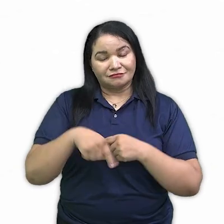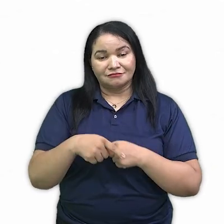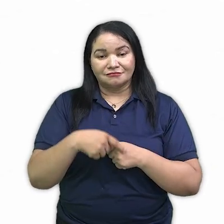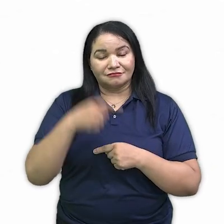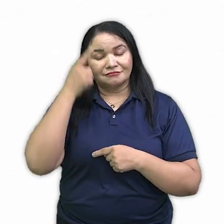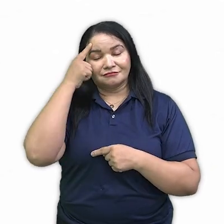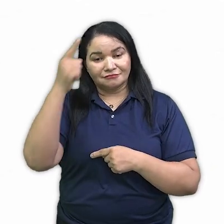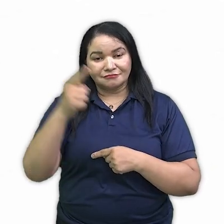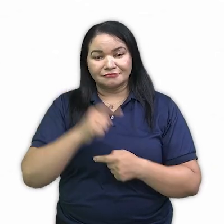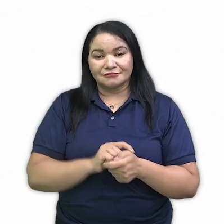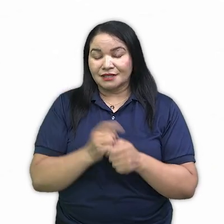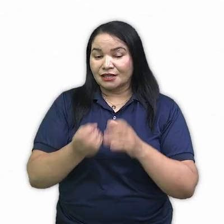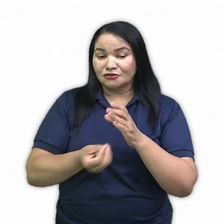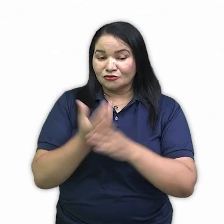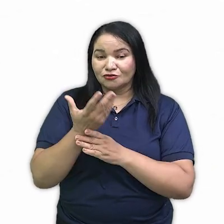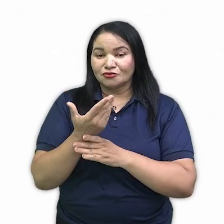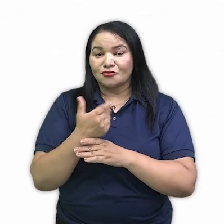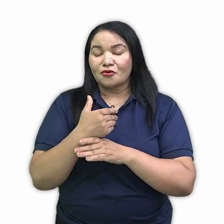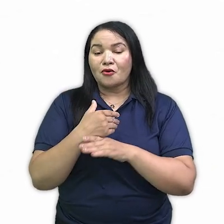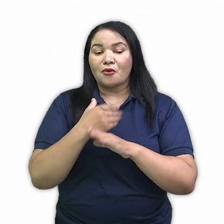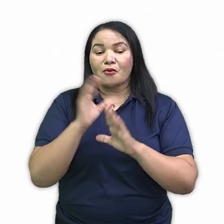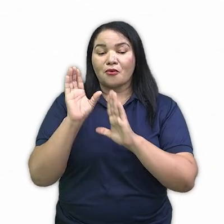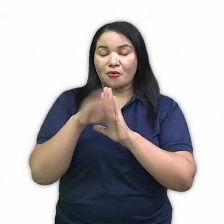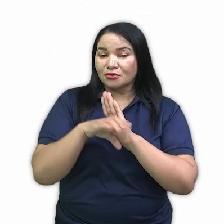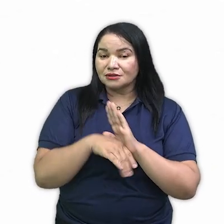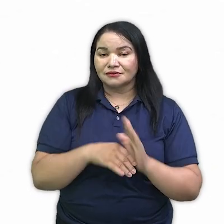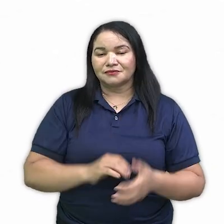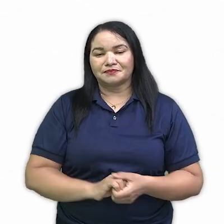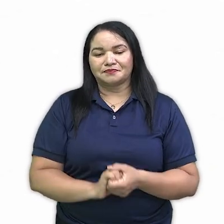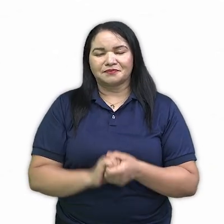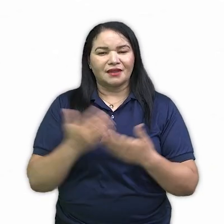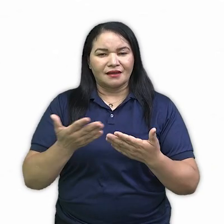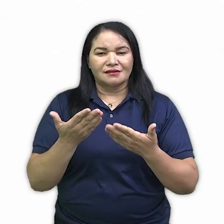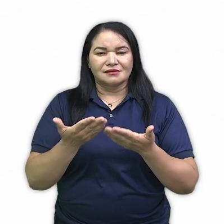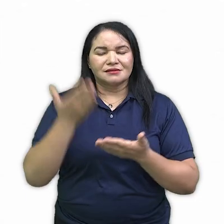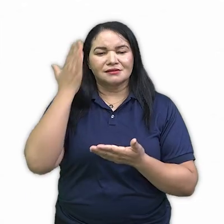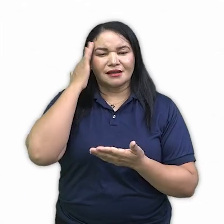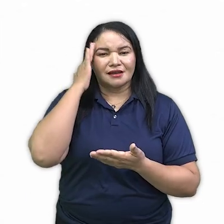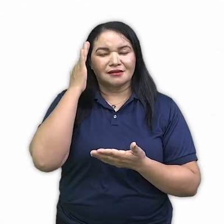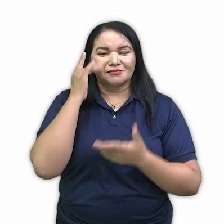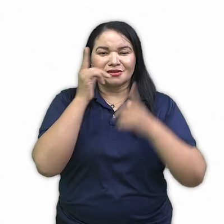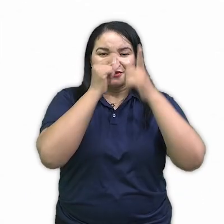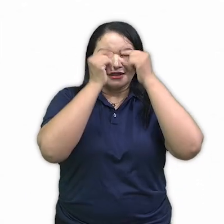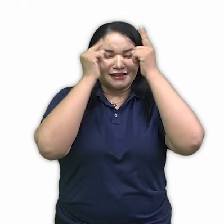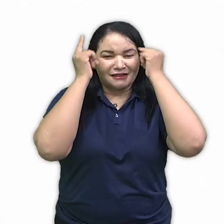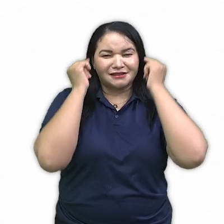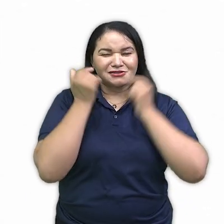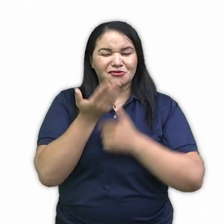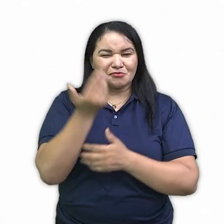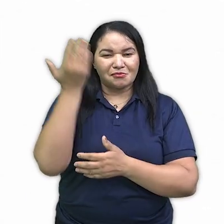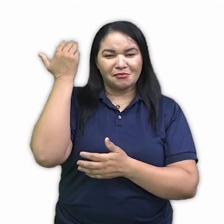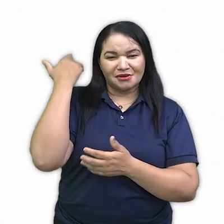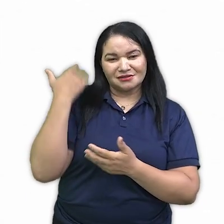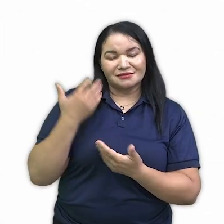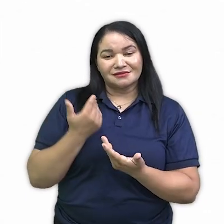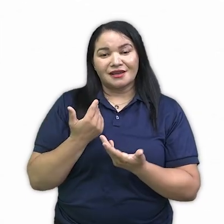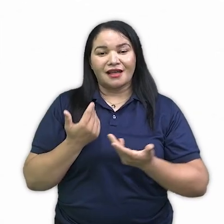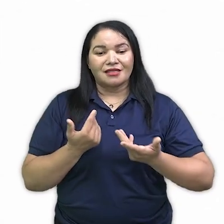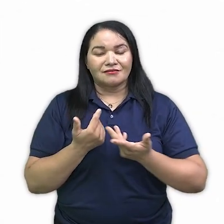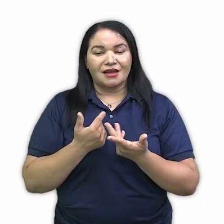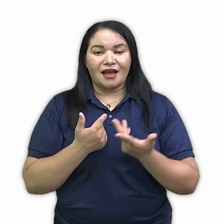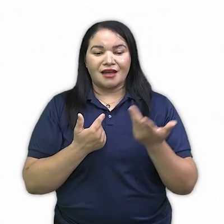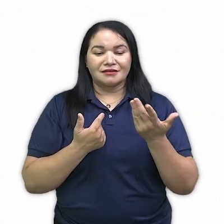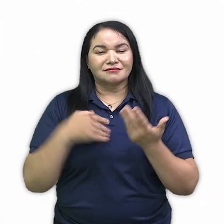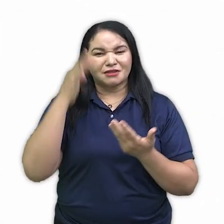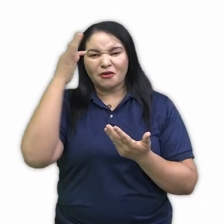ideia, tá? Foi assim que surgiu, esse é o conceito. E a gente sabe que mesmo na Grécia Antiga não era tão bonito assim não. Na